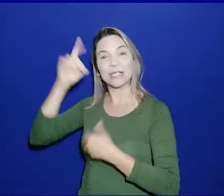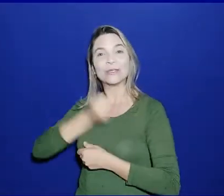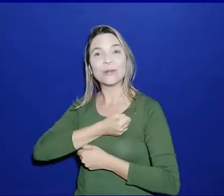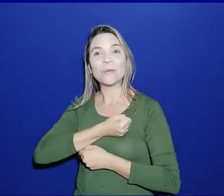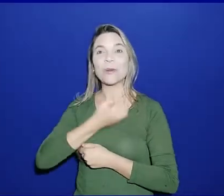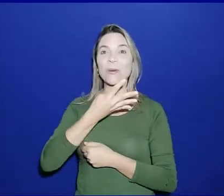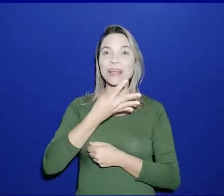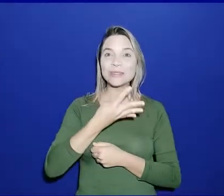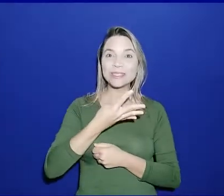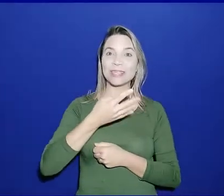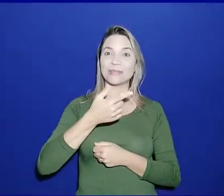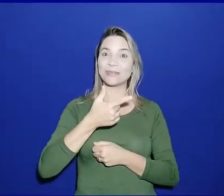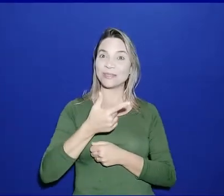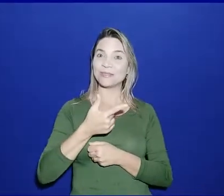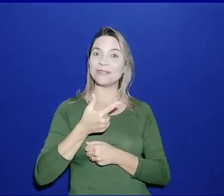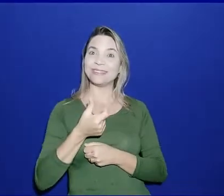o